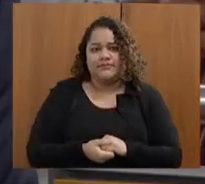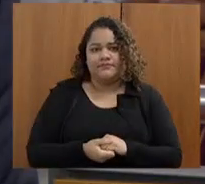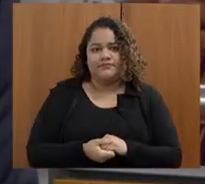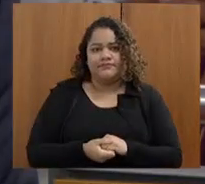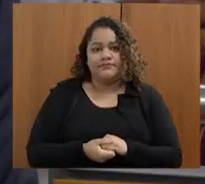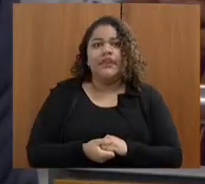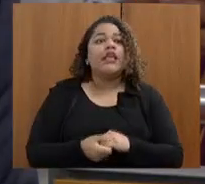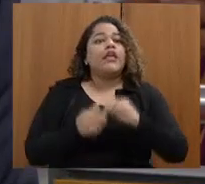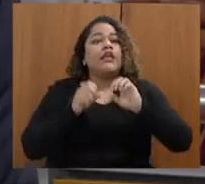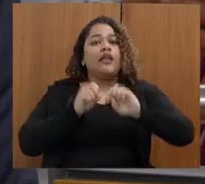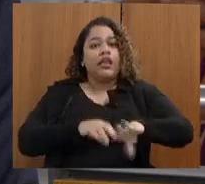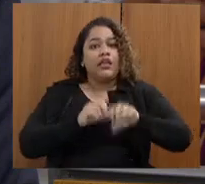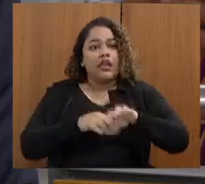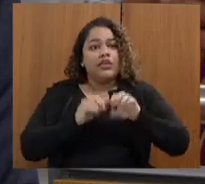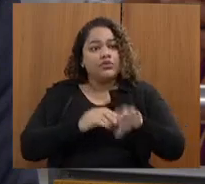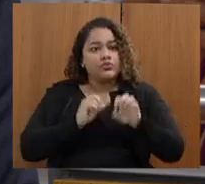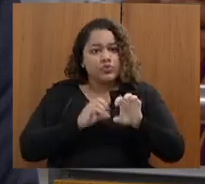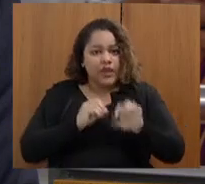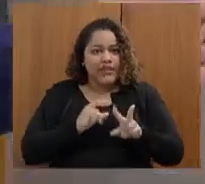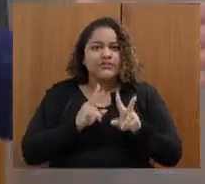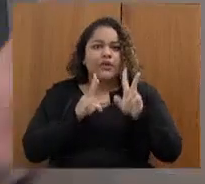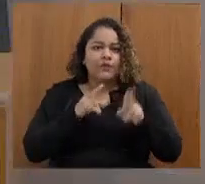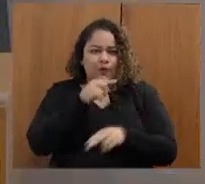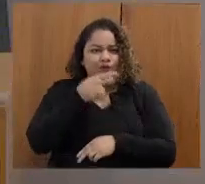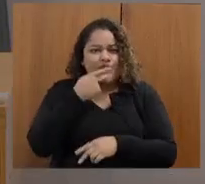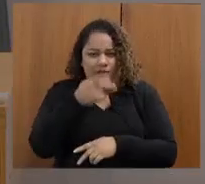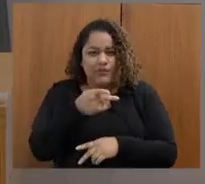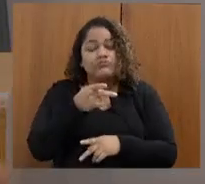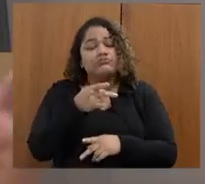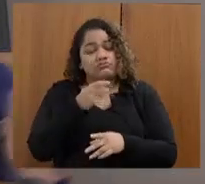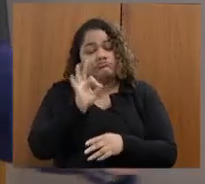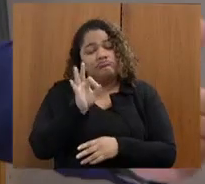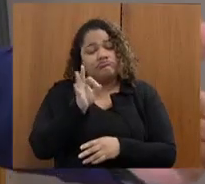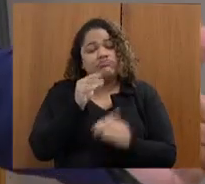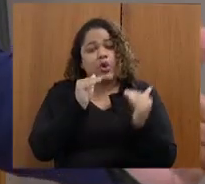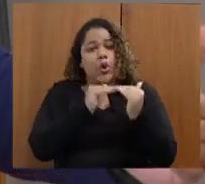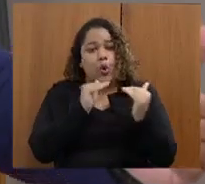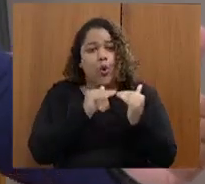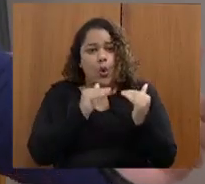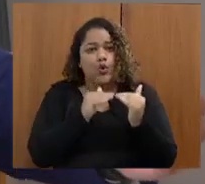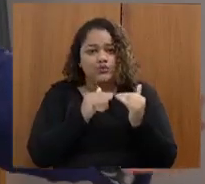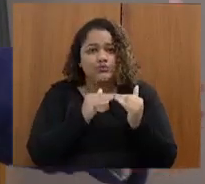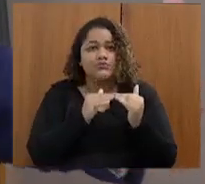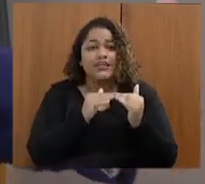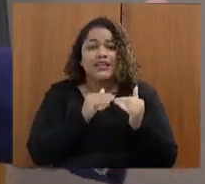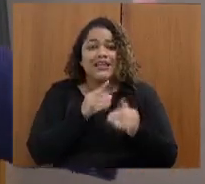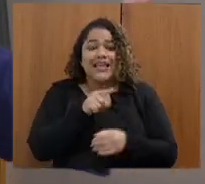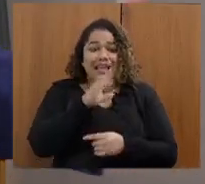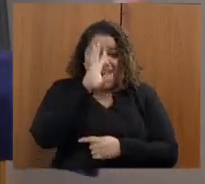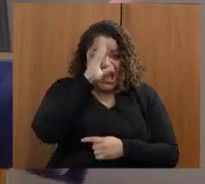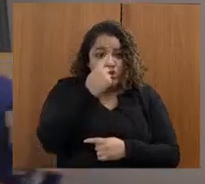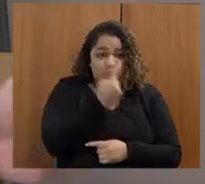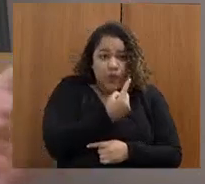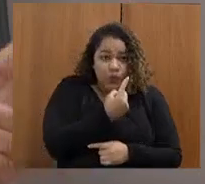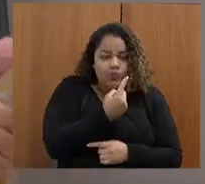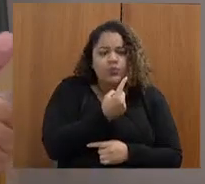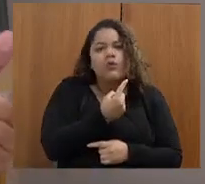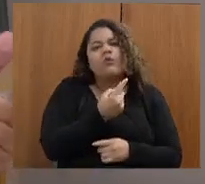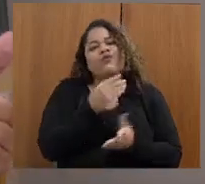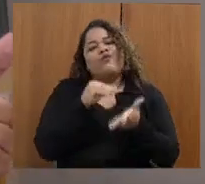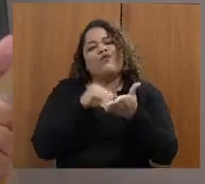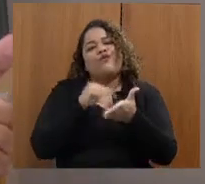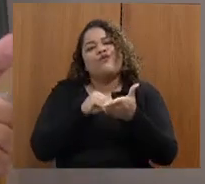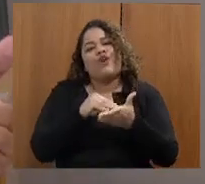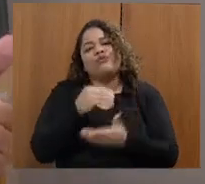traz muitos desafios eu corrobo com com a sua fala que quando a gente resolve uma frente tem mais 10 20 frentes para